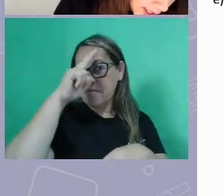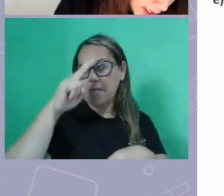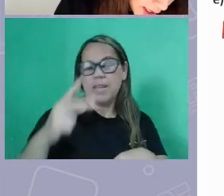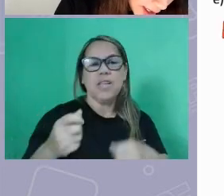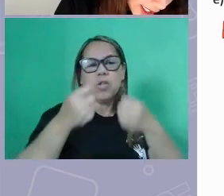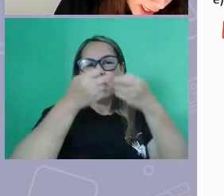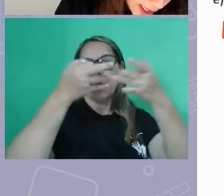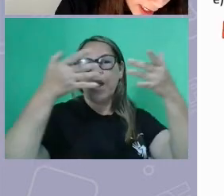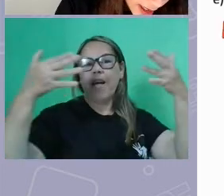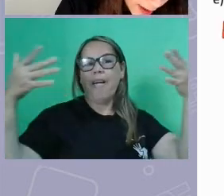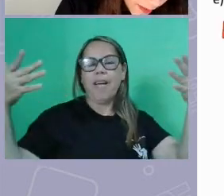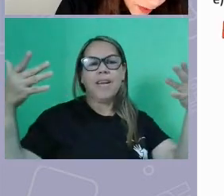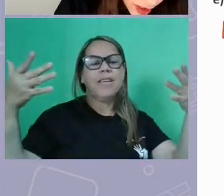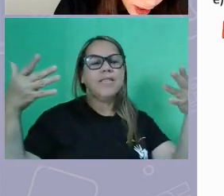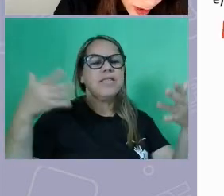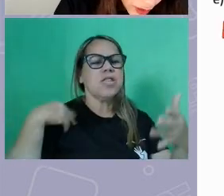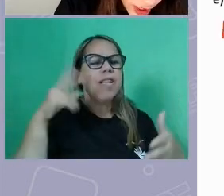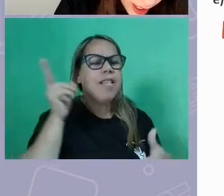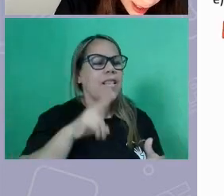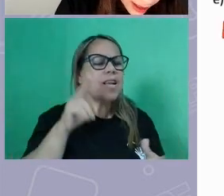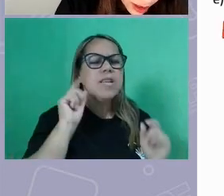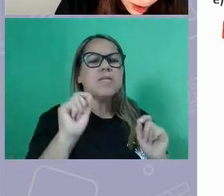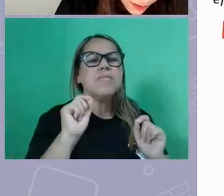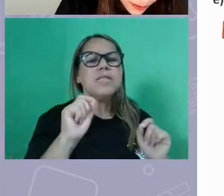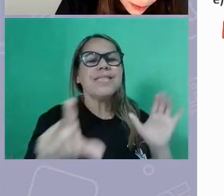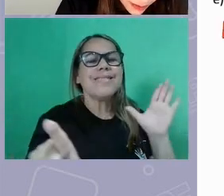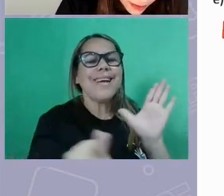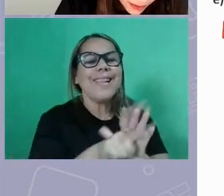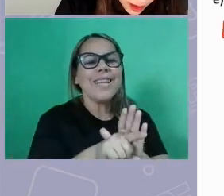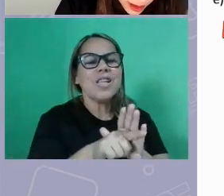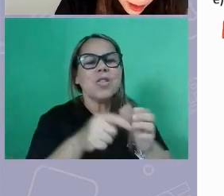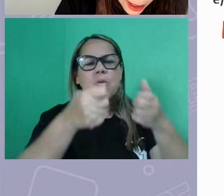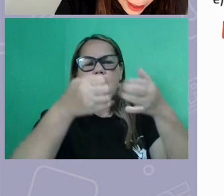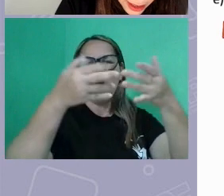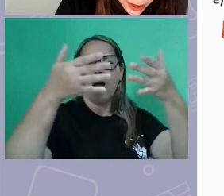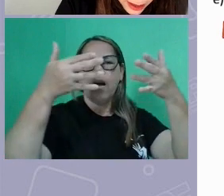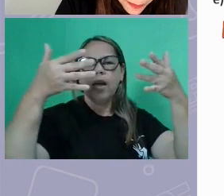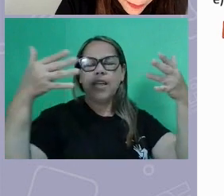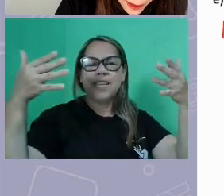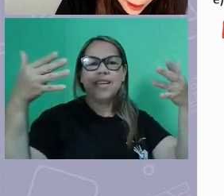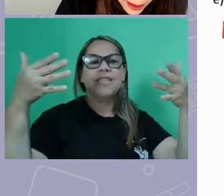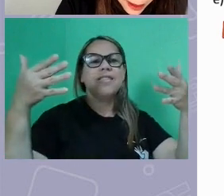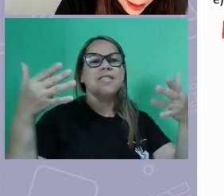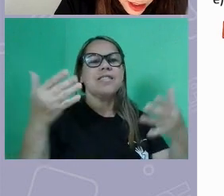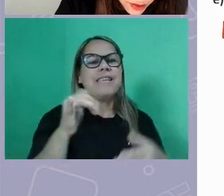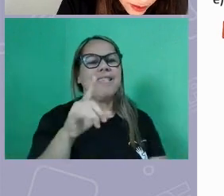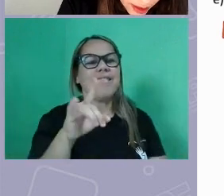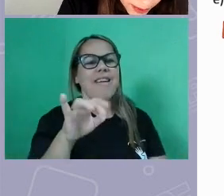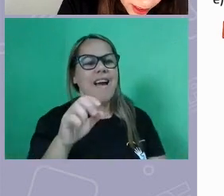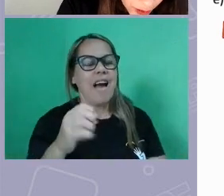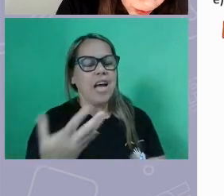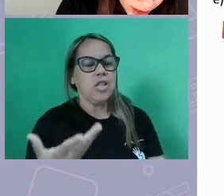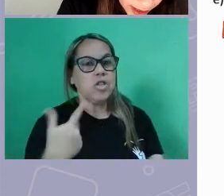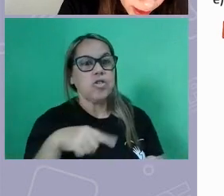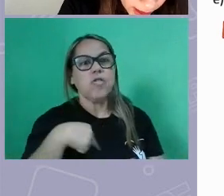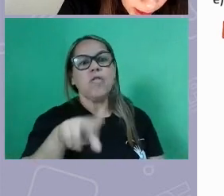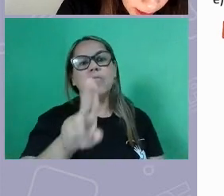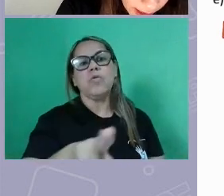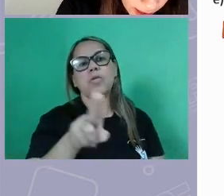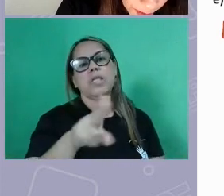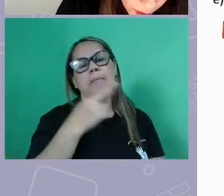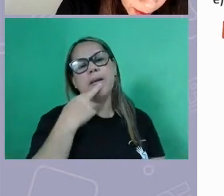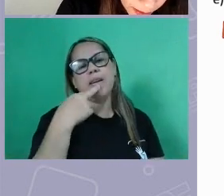lembre-se da lei dos gases ideais né que é ela que a gente vai usar pra responder